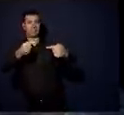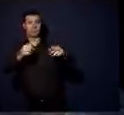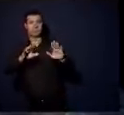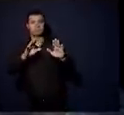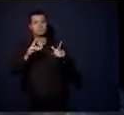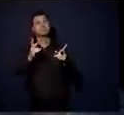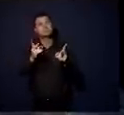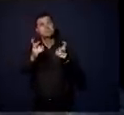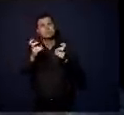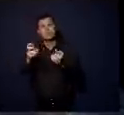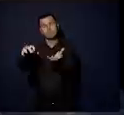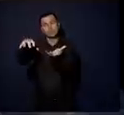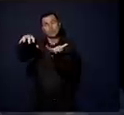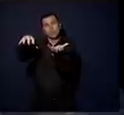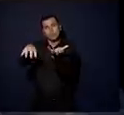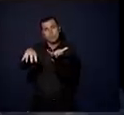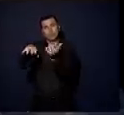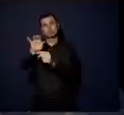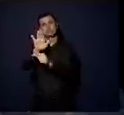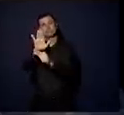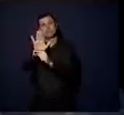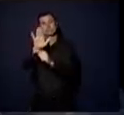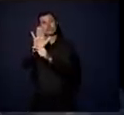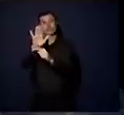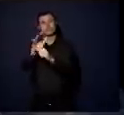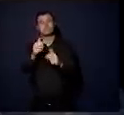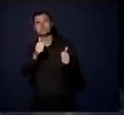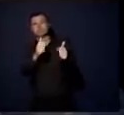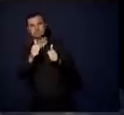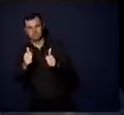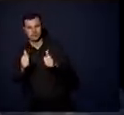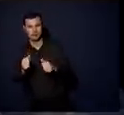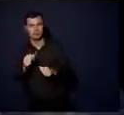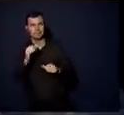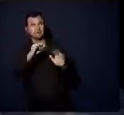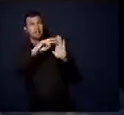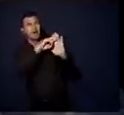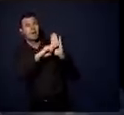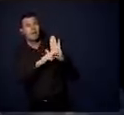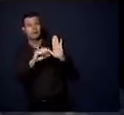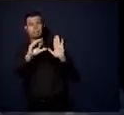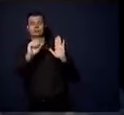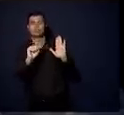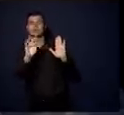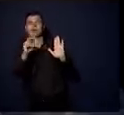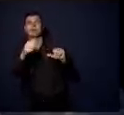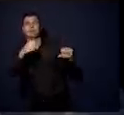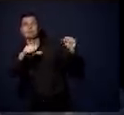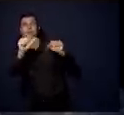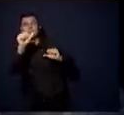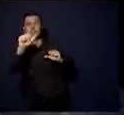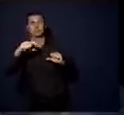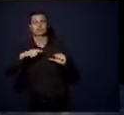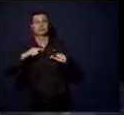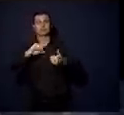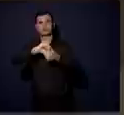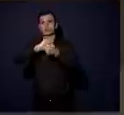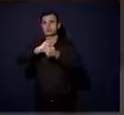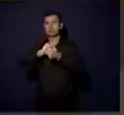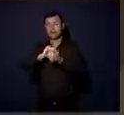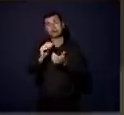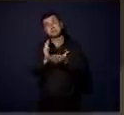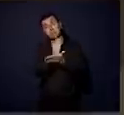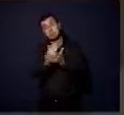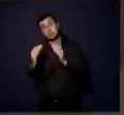é um congresso que está ajudando nesse debate se tenta mudar uma regra do caf do voto de qualidade tem posições a favor